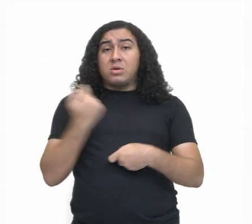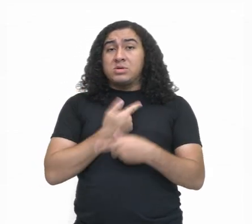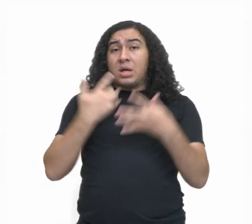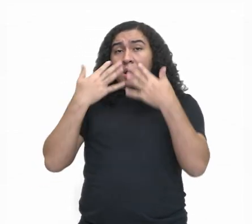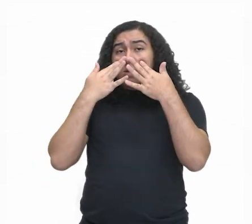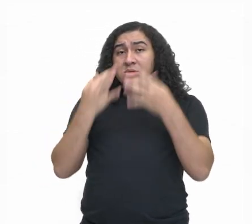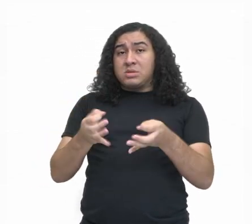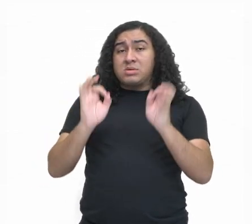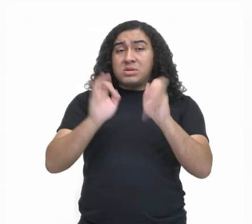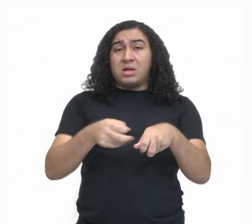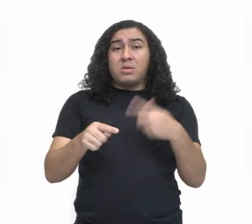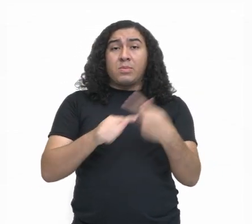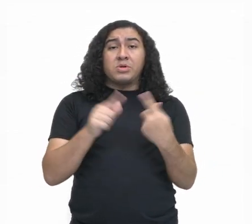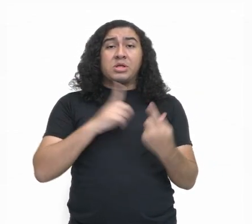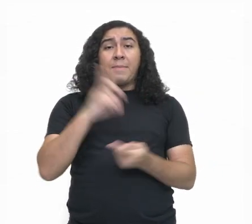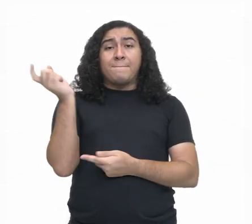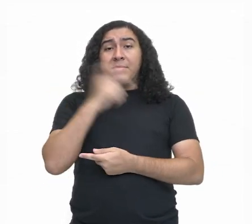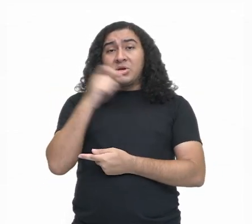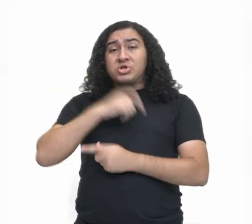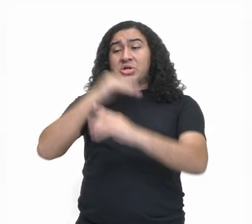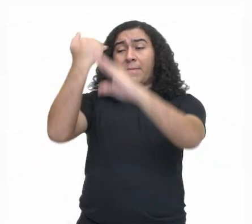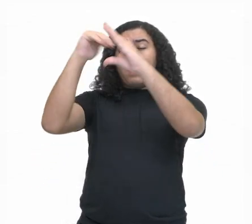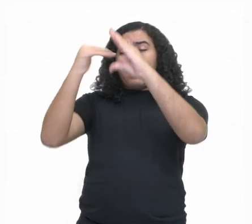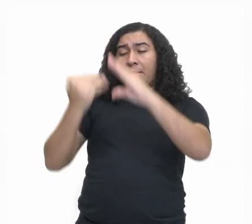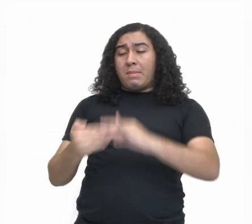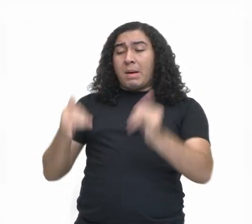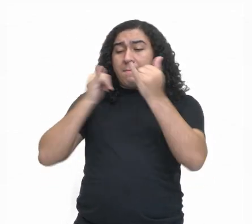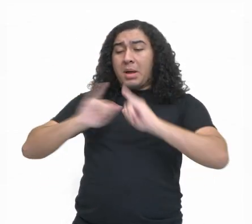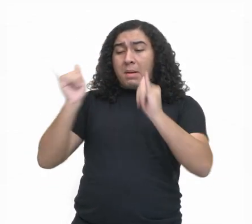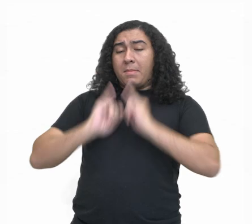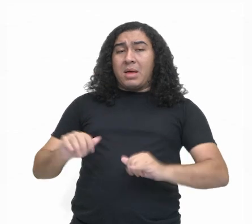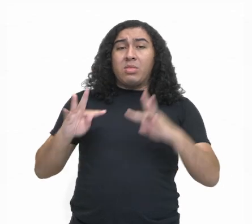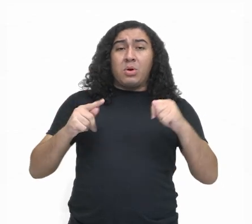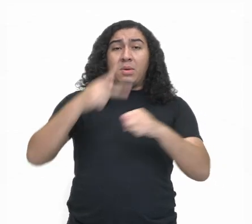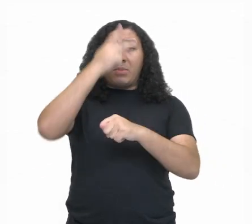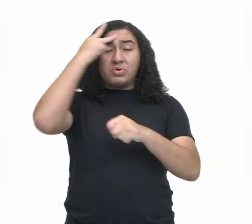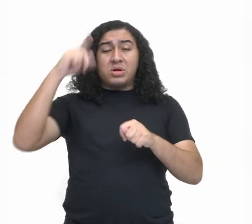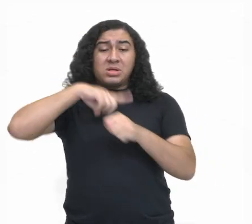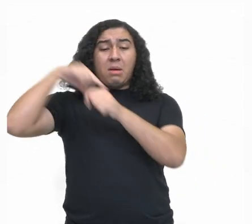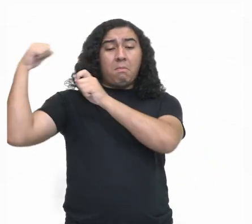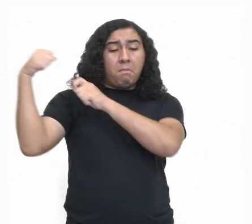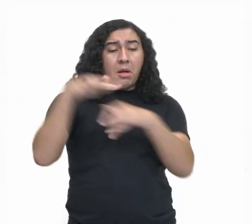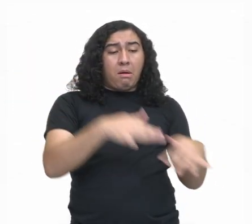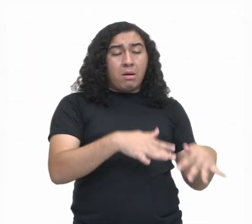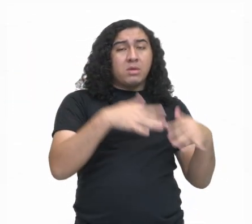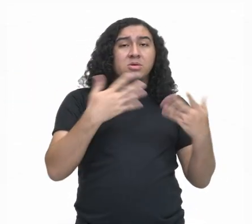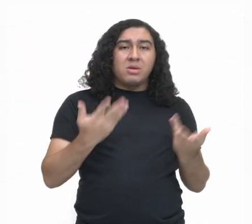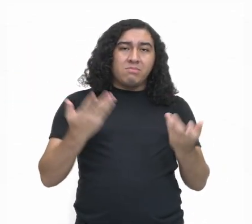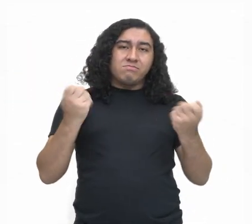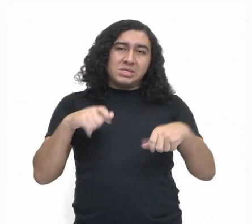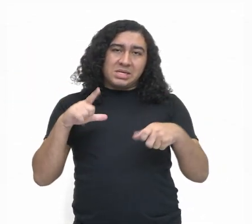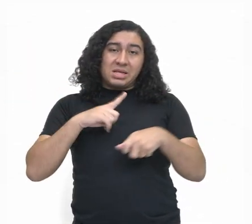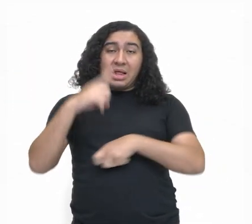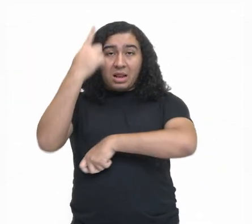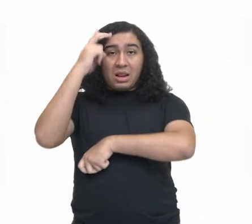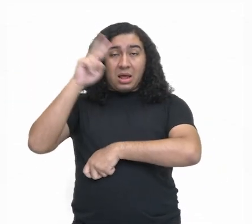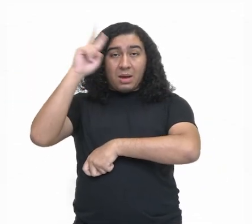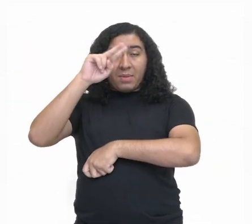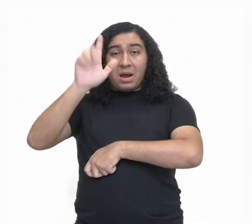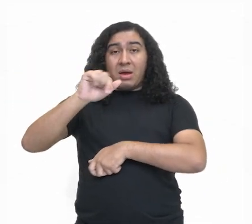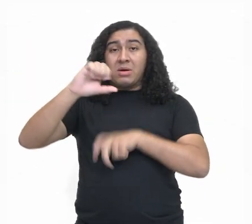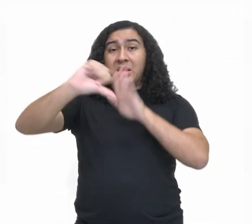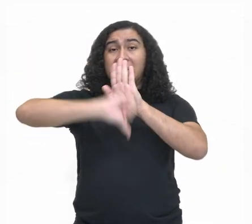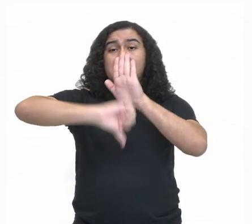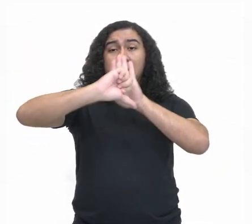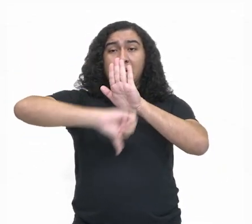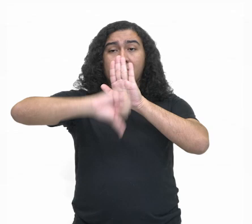né? Porque joga uma fake news e todo mundo vai na onda, né? Então tem que ver. E fake news é crime, viu? Hoje ele é